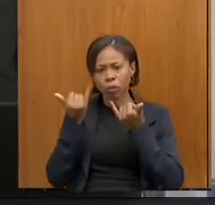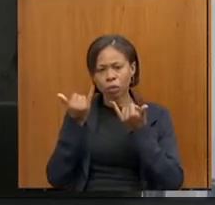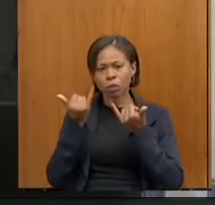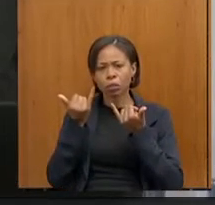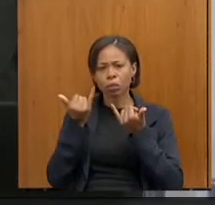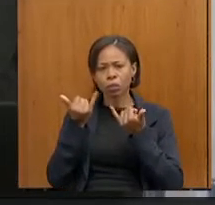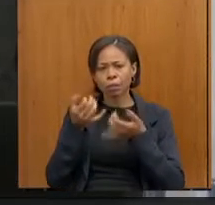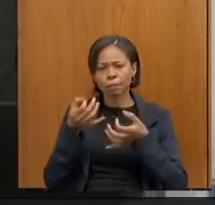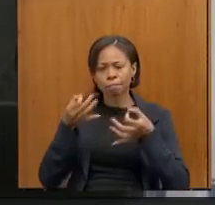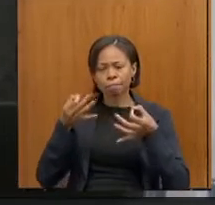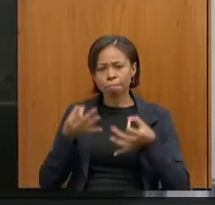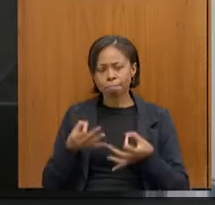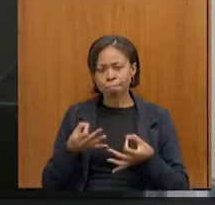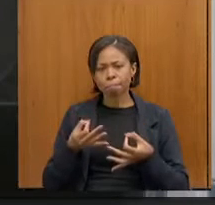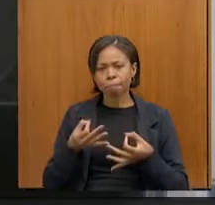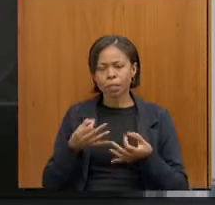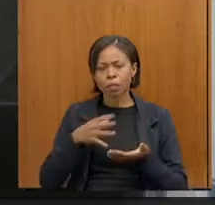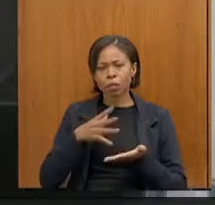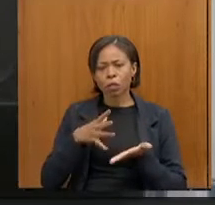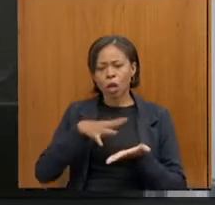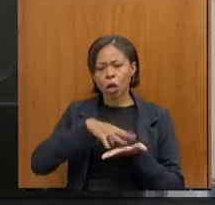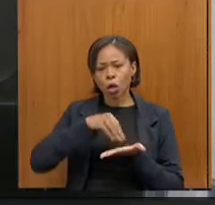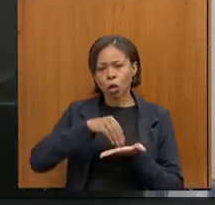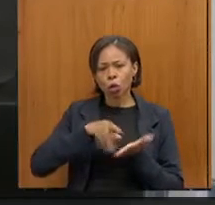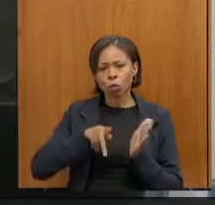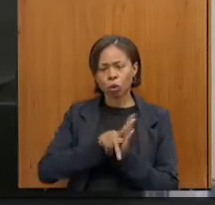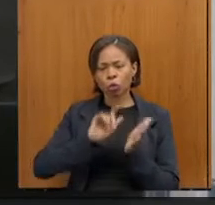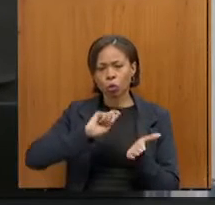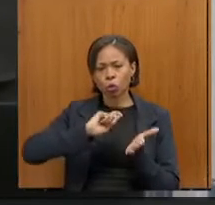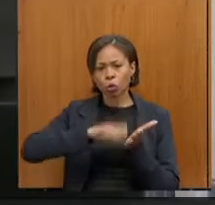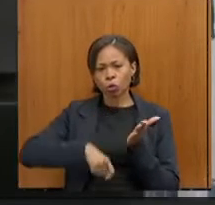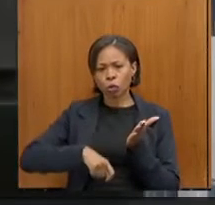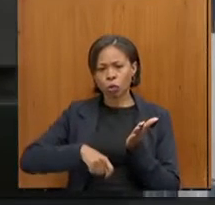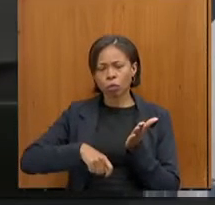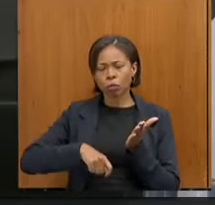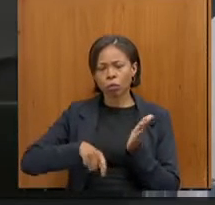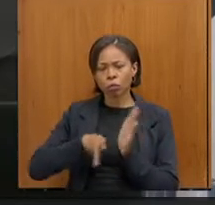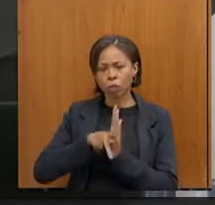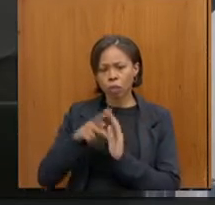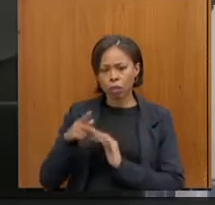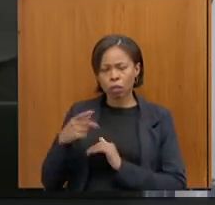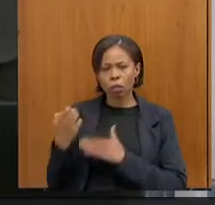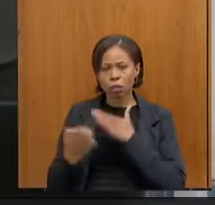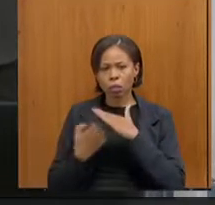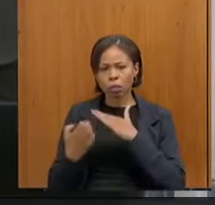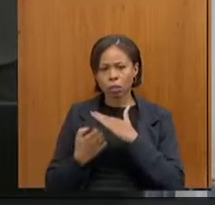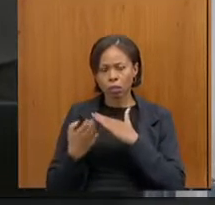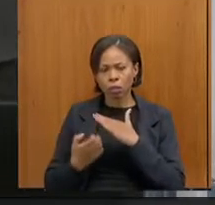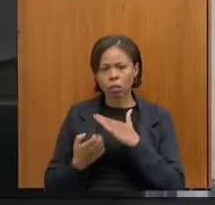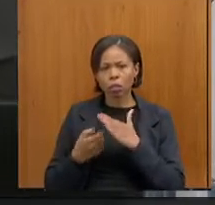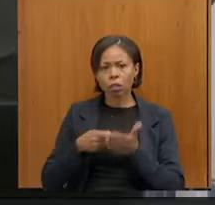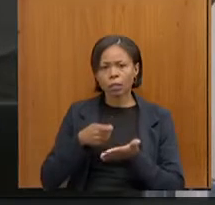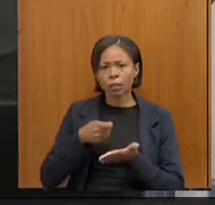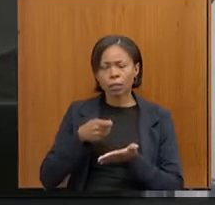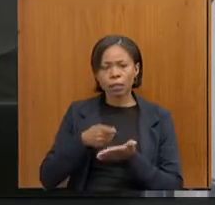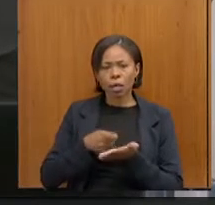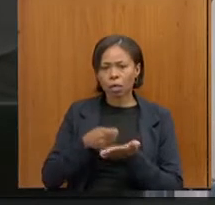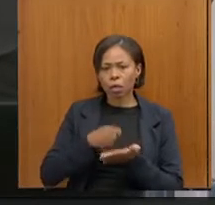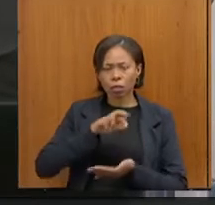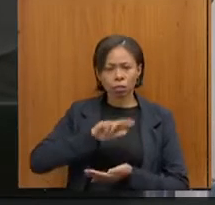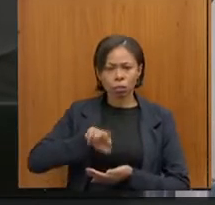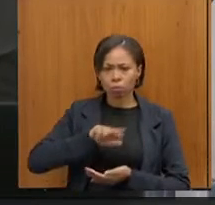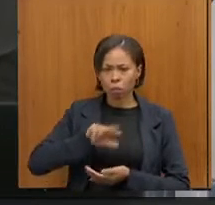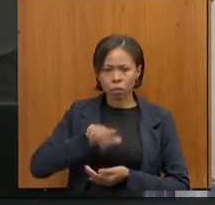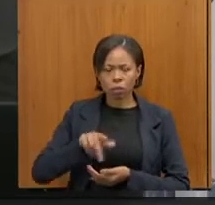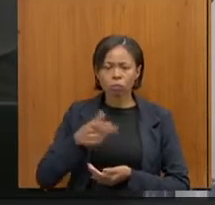consubstanciadas nas cópias dos contratos celebrados pela companhia por inexigibilidade de licitação nos últimos